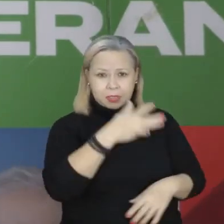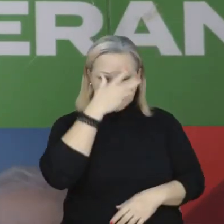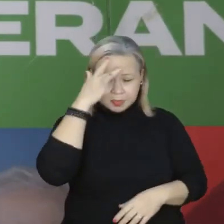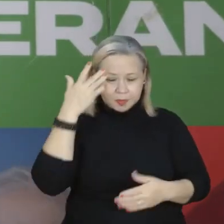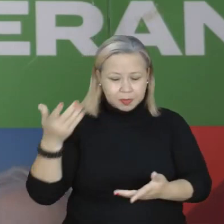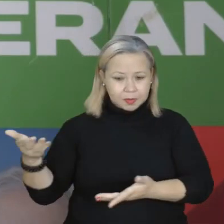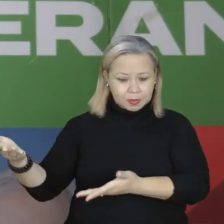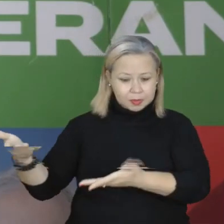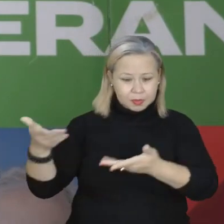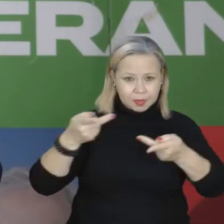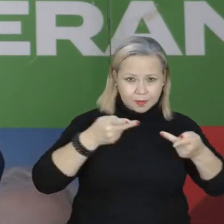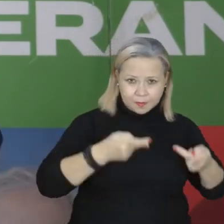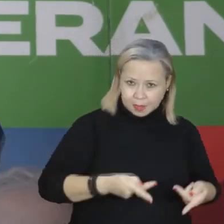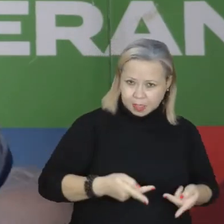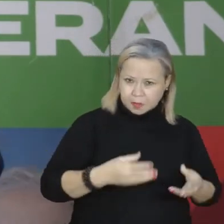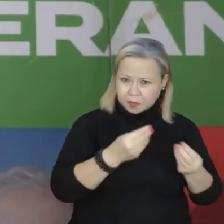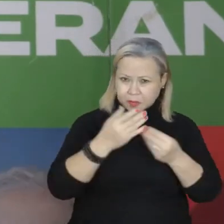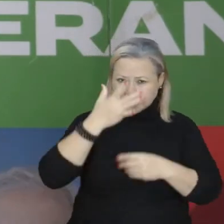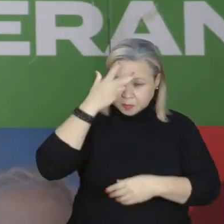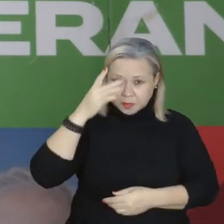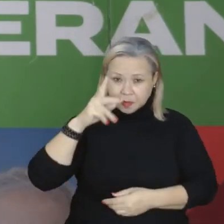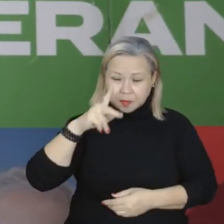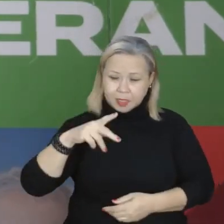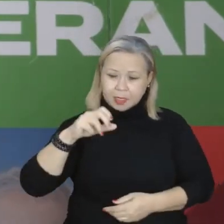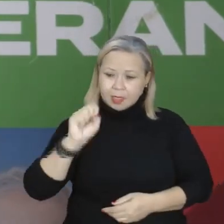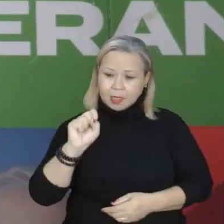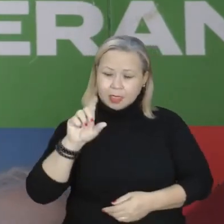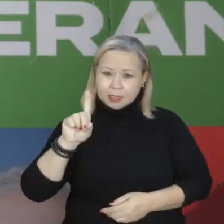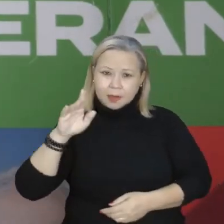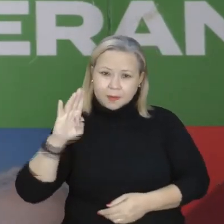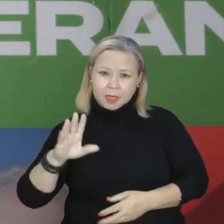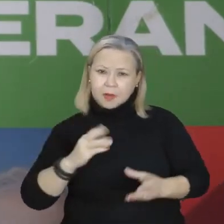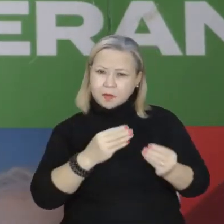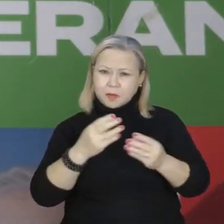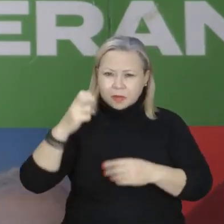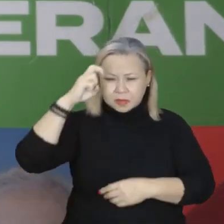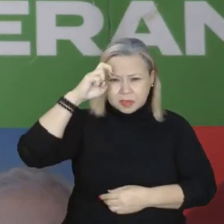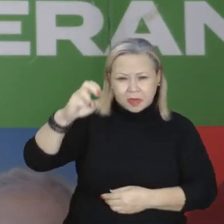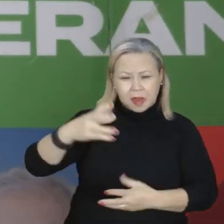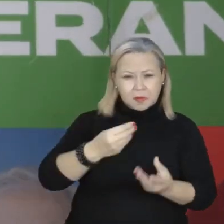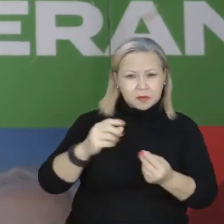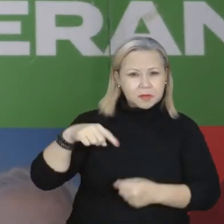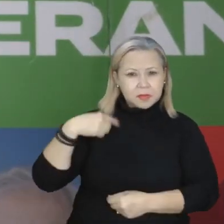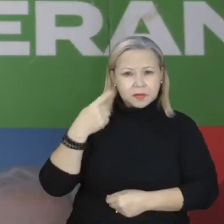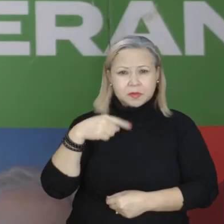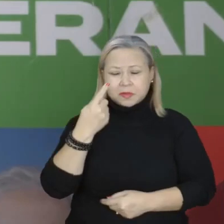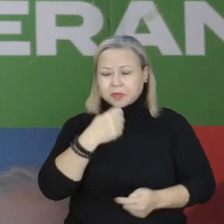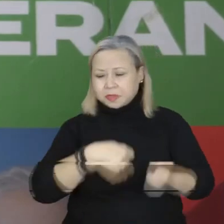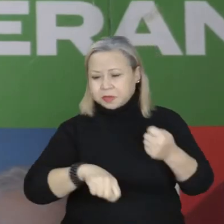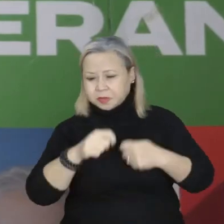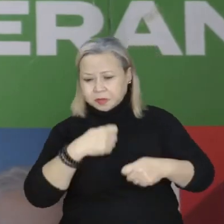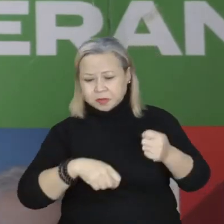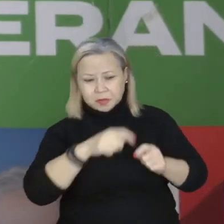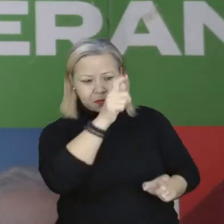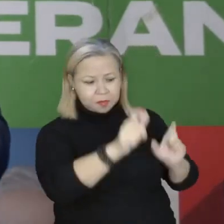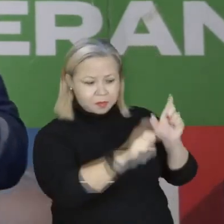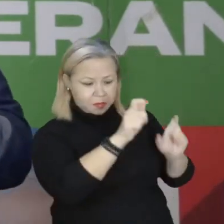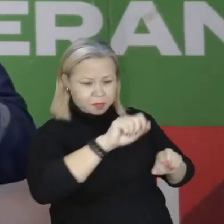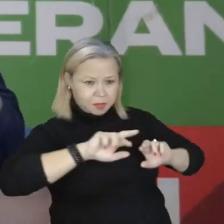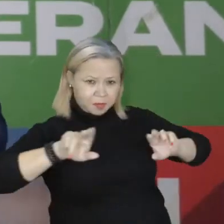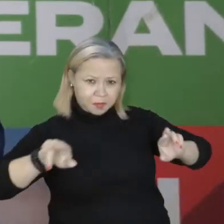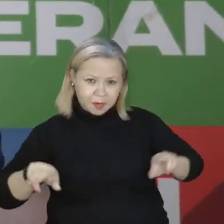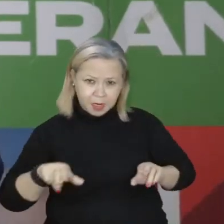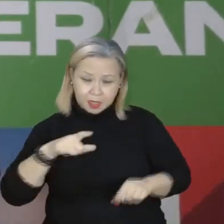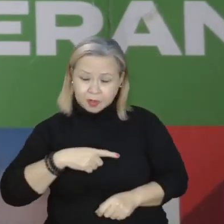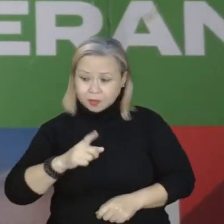Muita gente do PSDB, muitos intelectuais, muitos advogados, muitos economistas. Então, eu tenho que ir